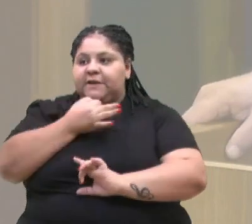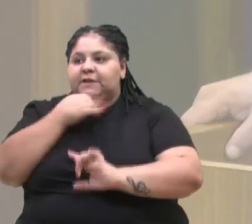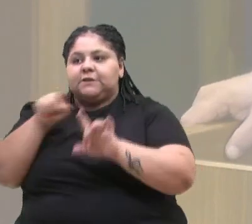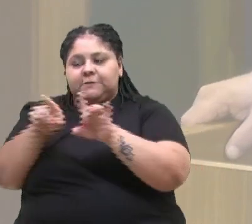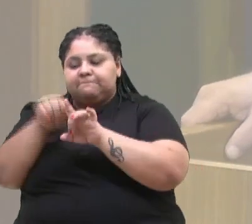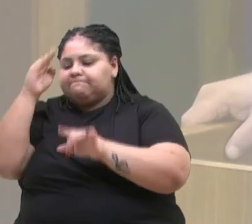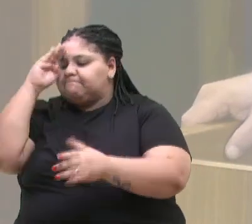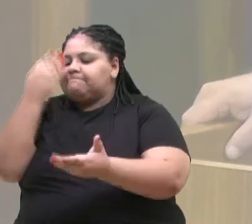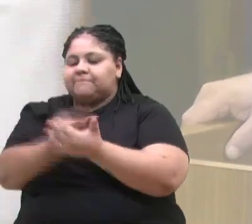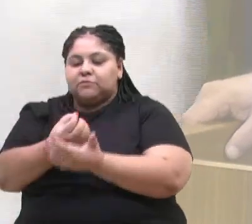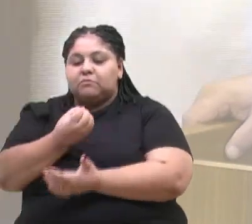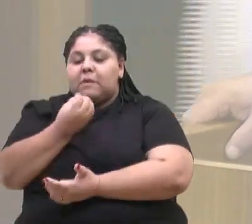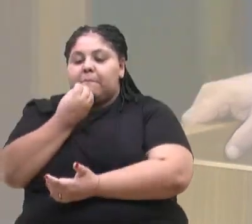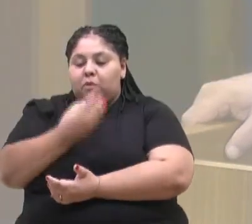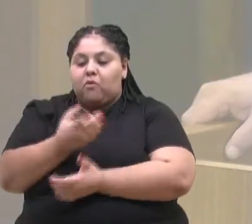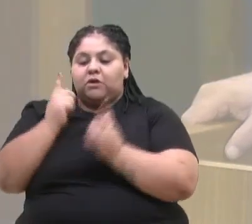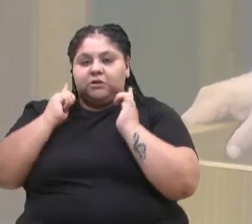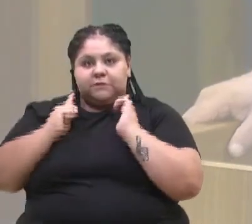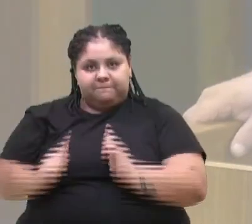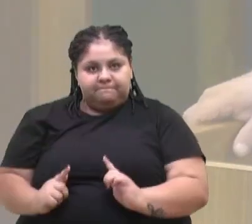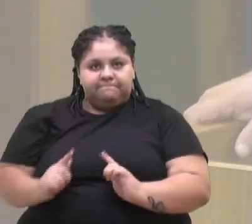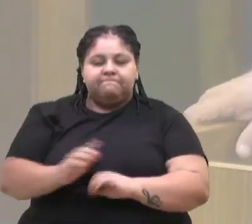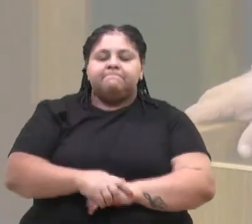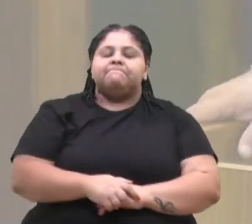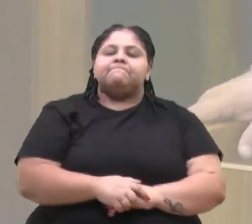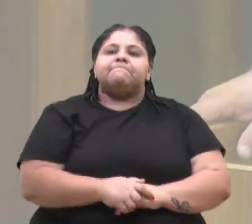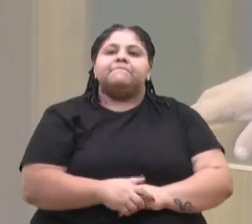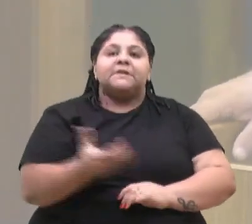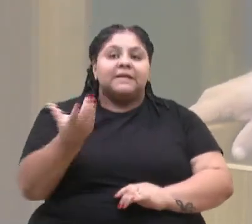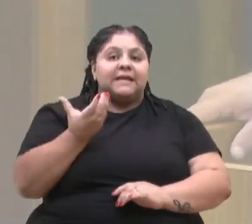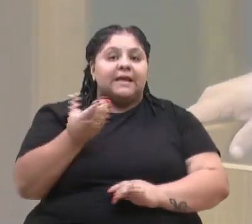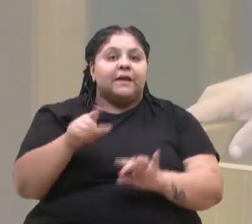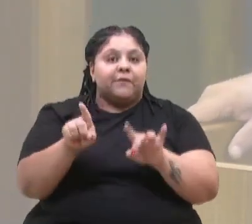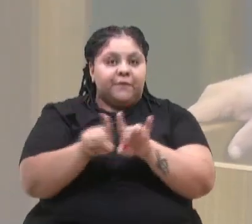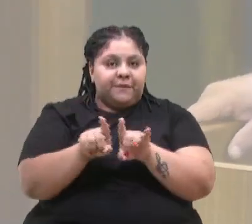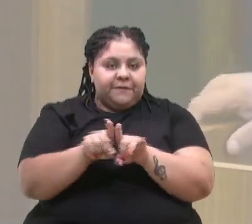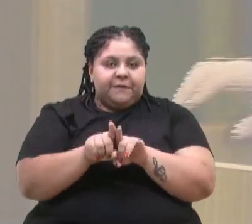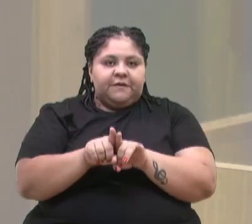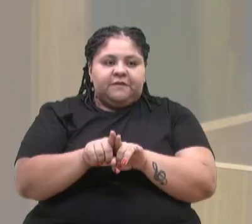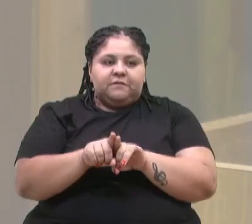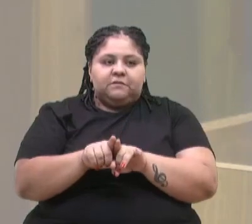será uma boa gestão. Quero também